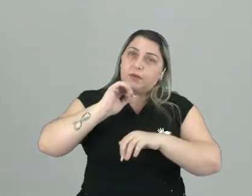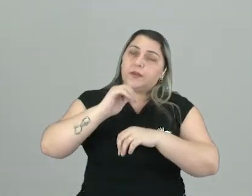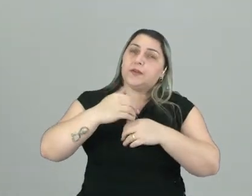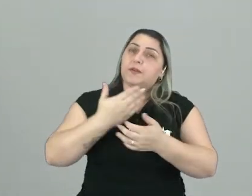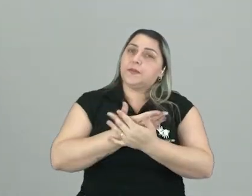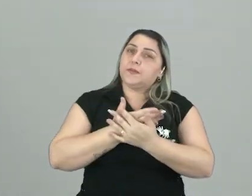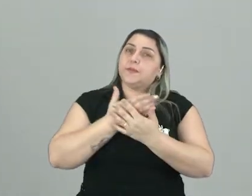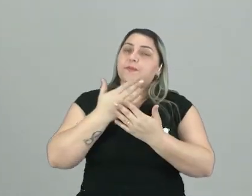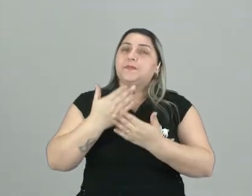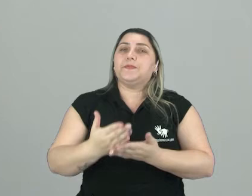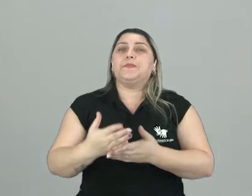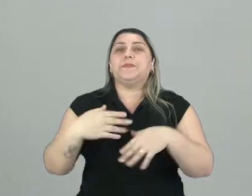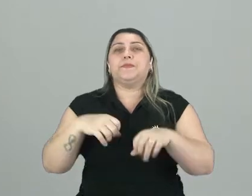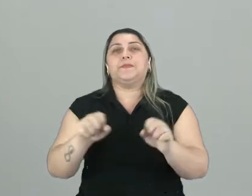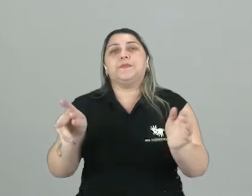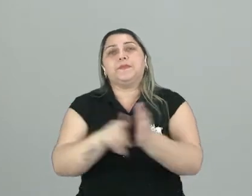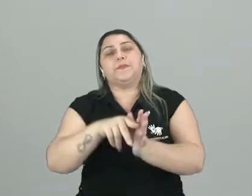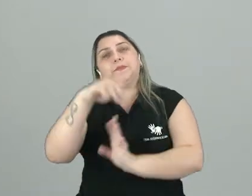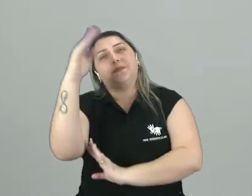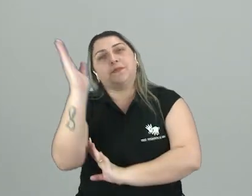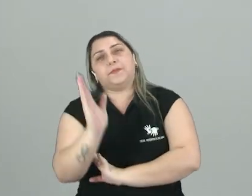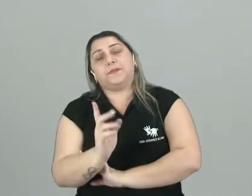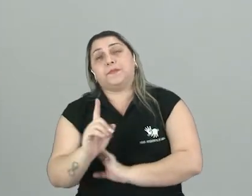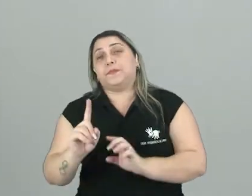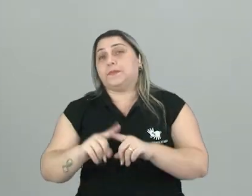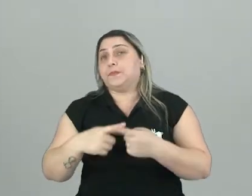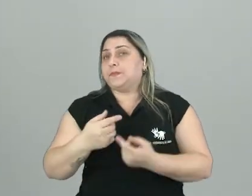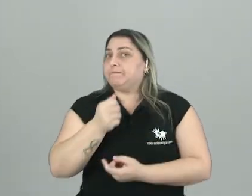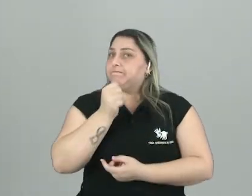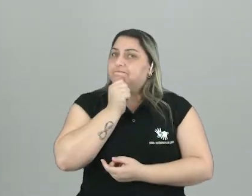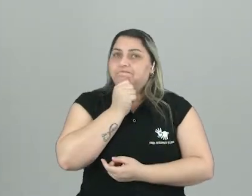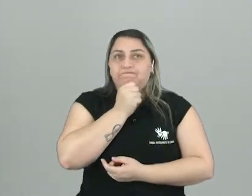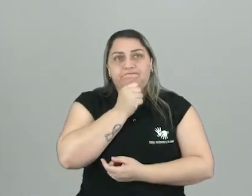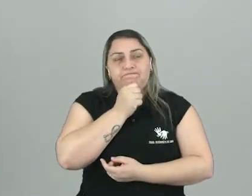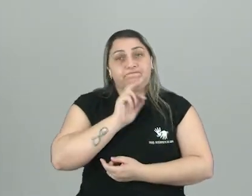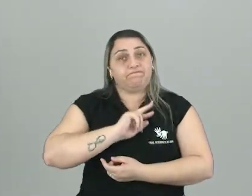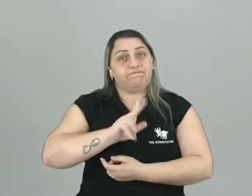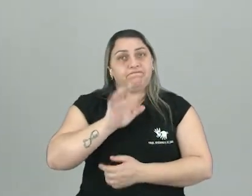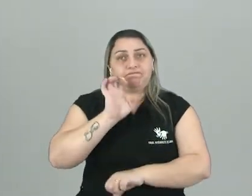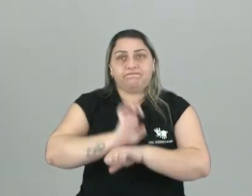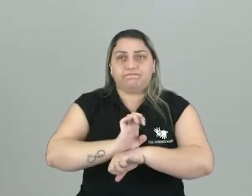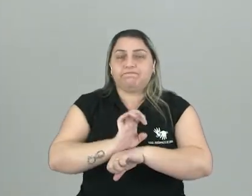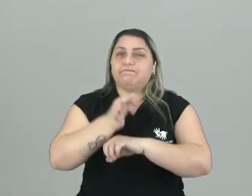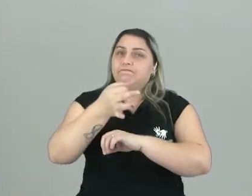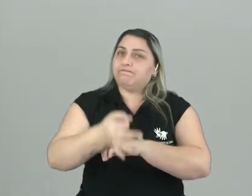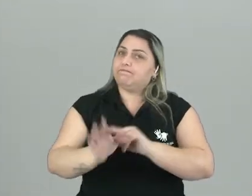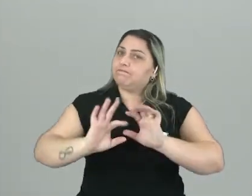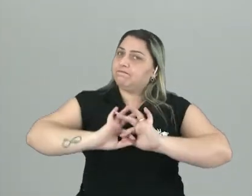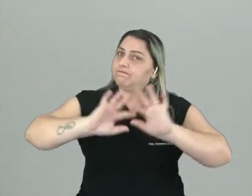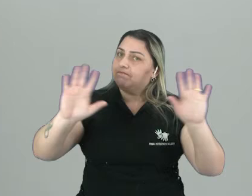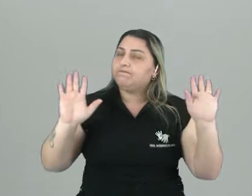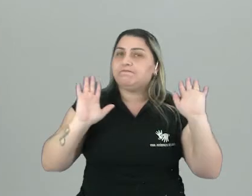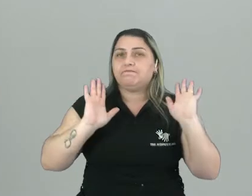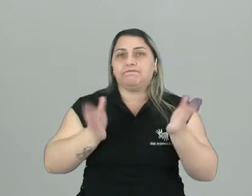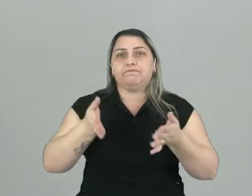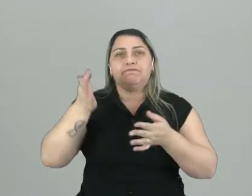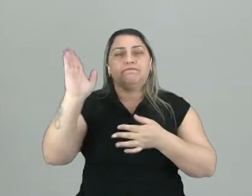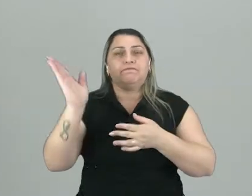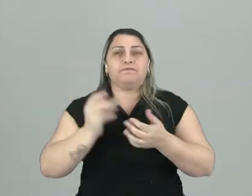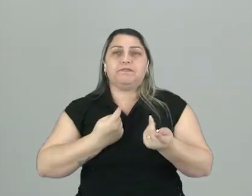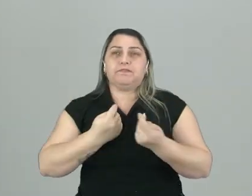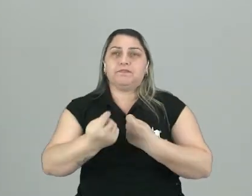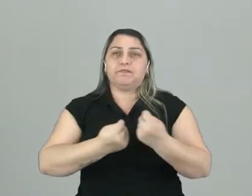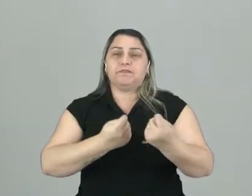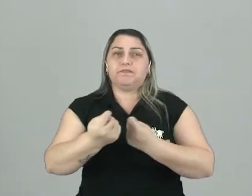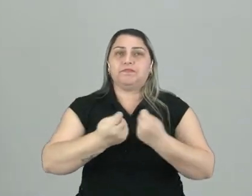ser um território do Brasil, mas ainda ele não era um estado, certo? Independente, já que era o Brasil quem